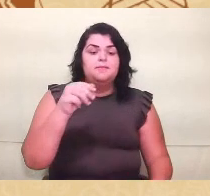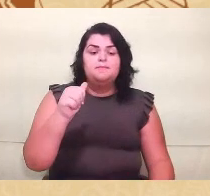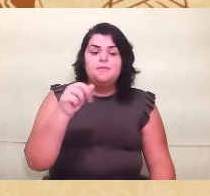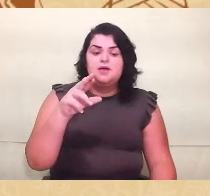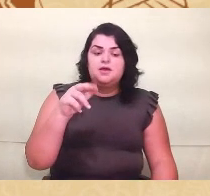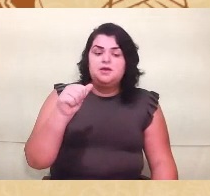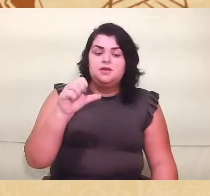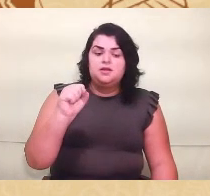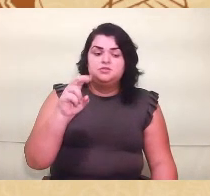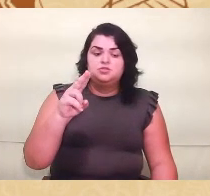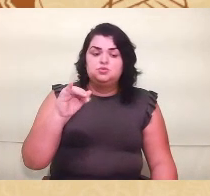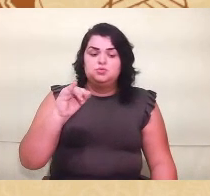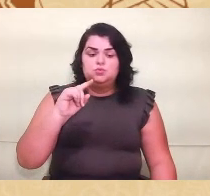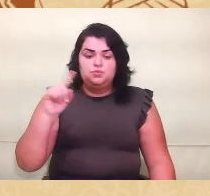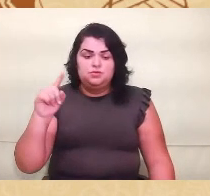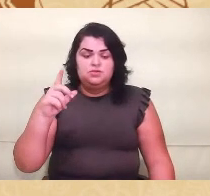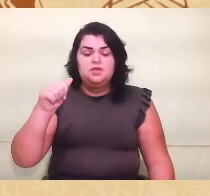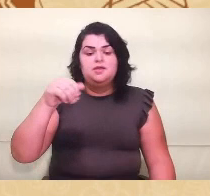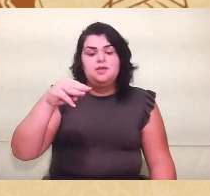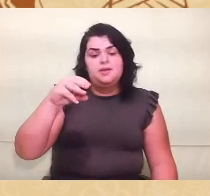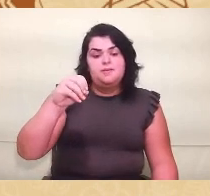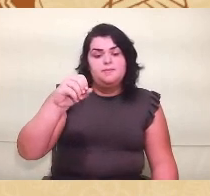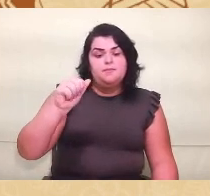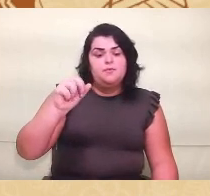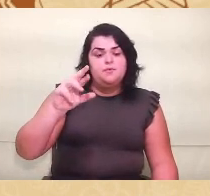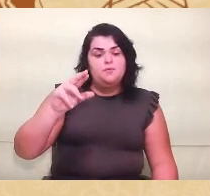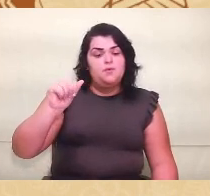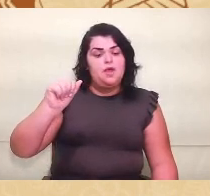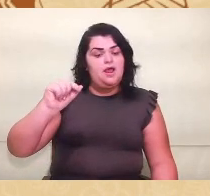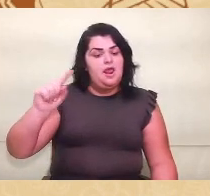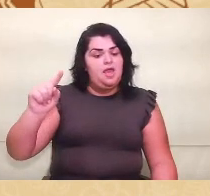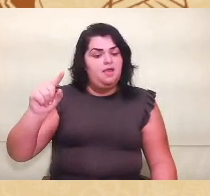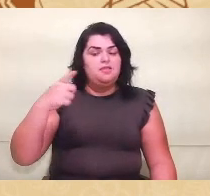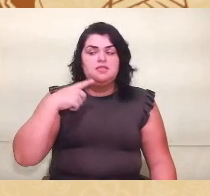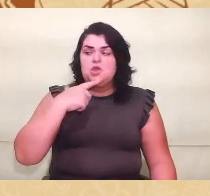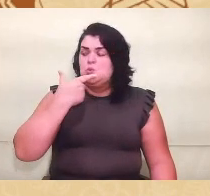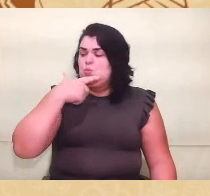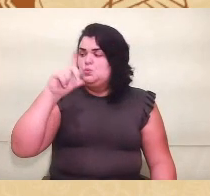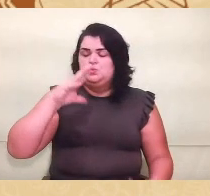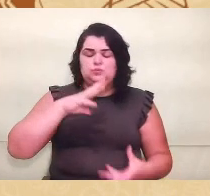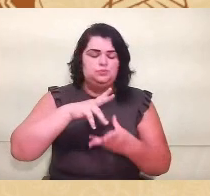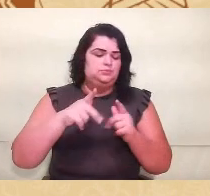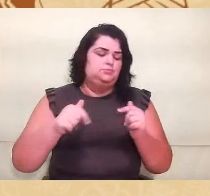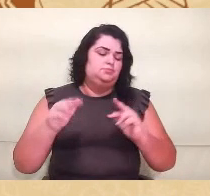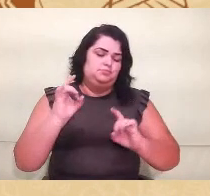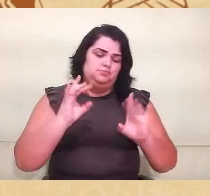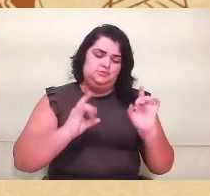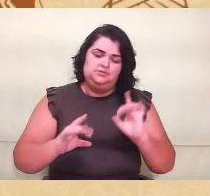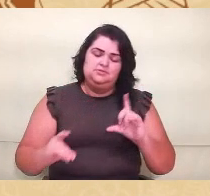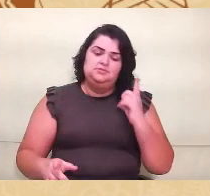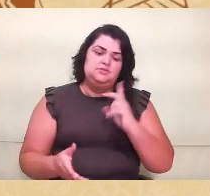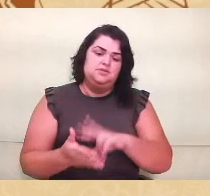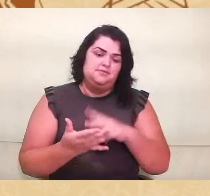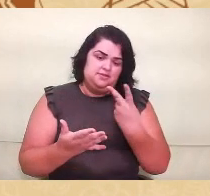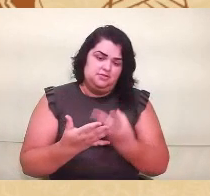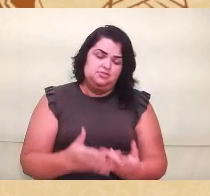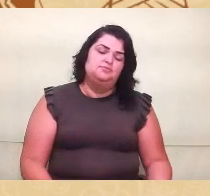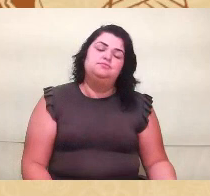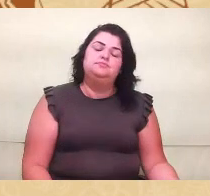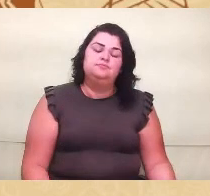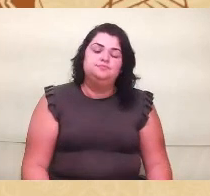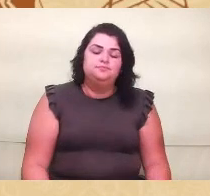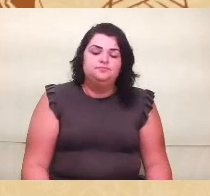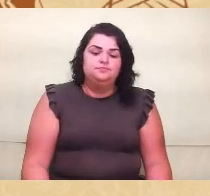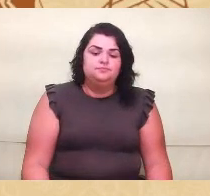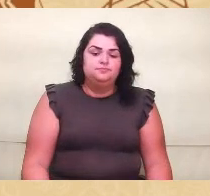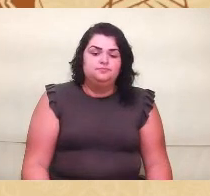Chucuí, Amoará. Nós já somos um outro mundo possível, alternativo a esse existente